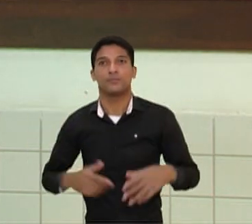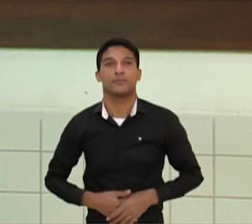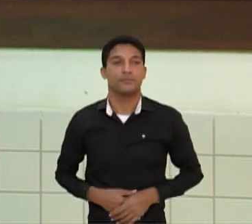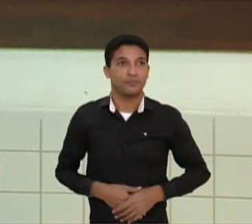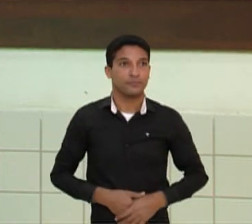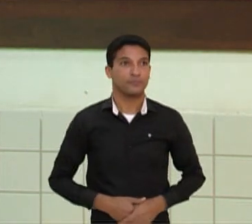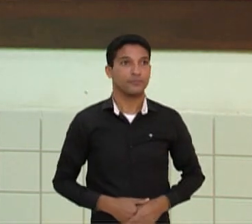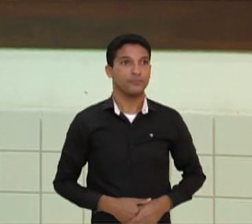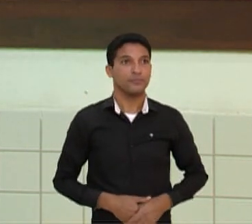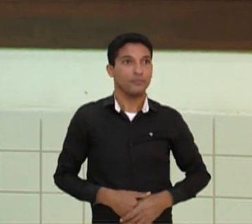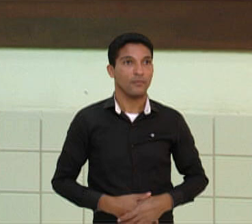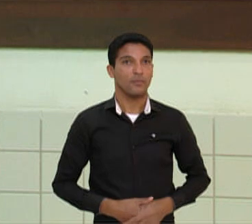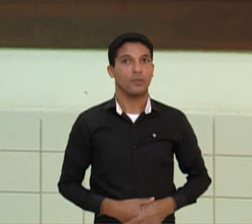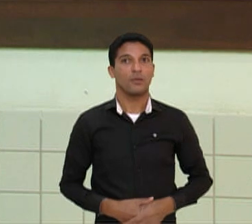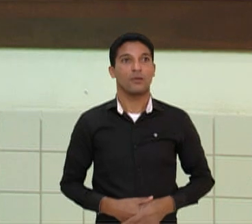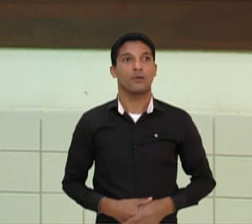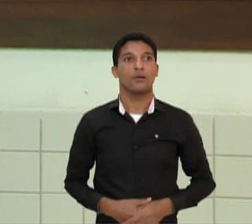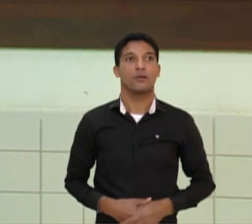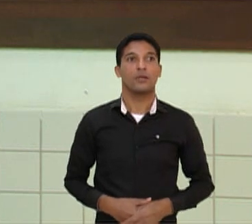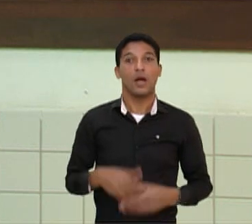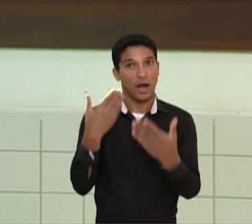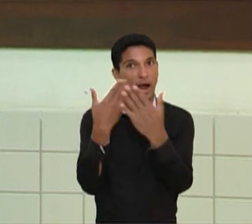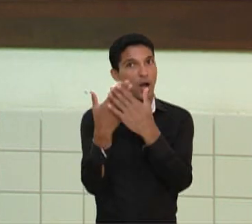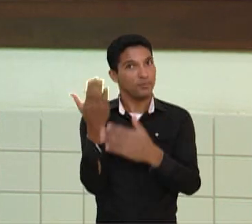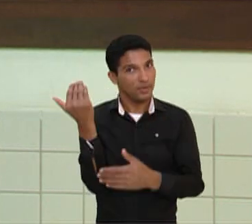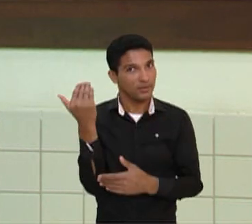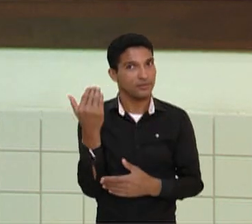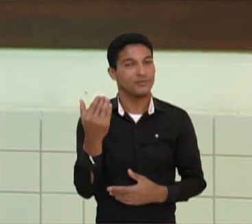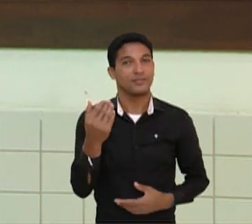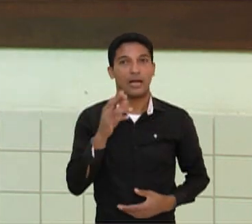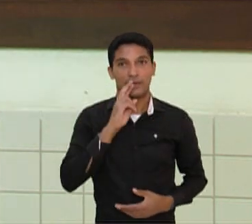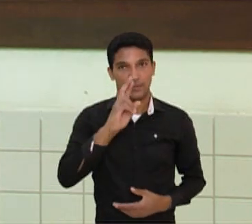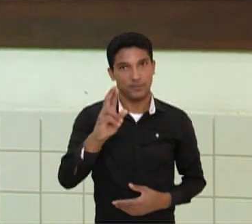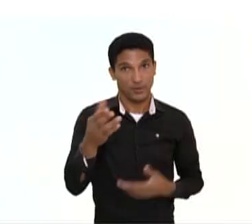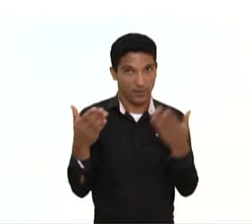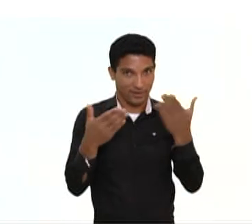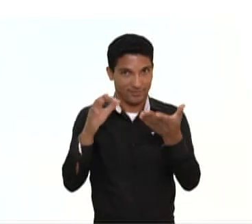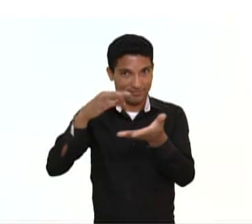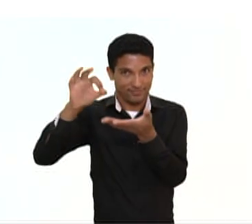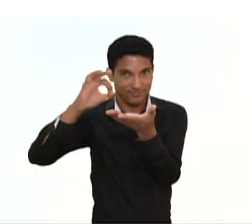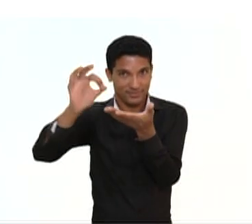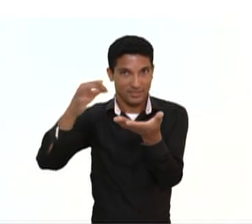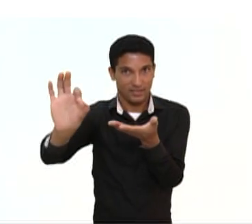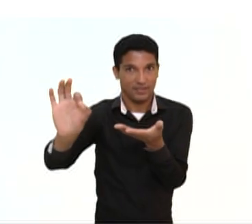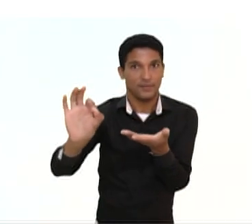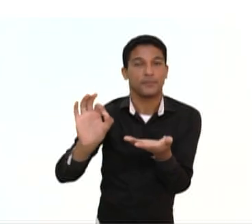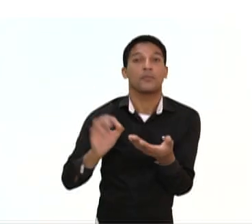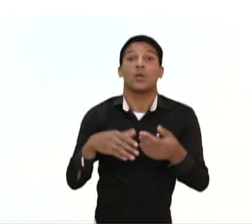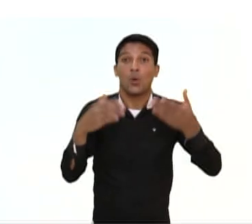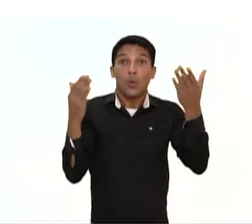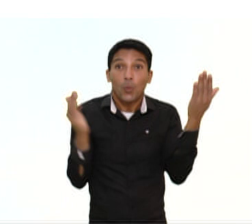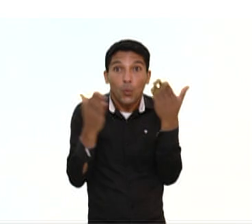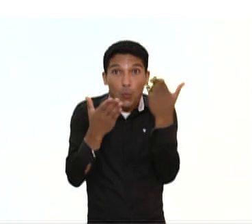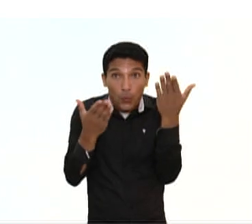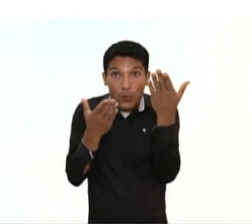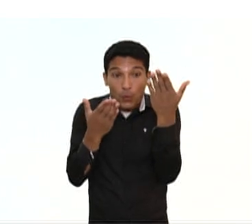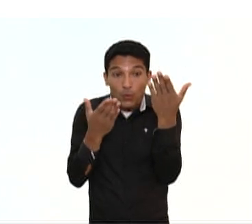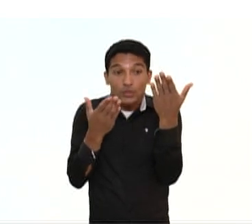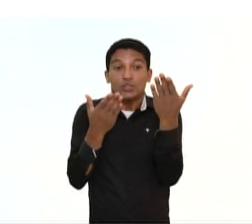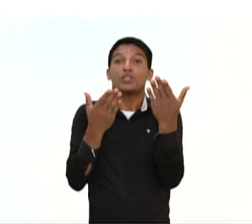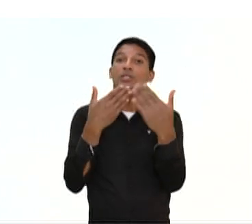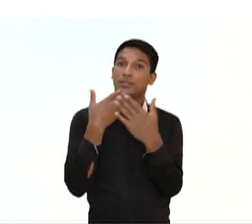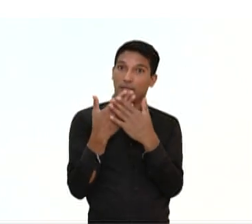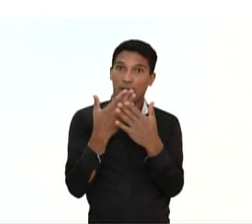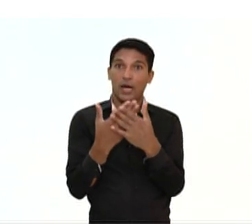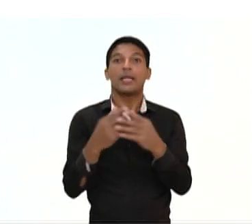bem. Então, isso foi da aula passada, né? Só voltando ao que a gente viu na aula anterior. Na aula de hoje, nós vamos falar sobre